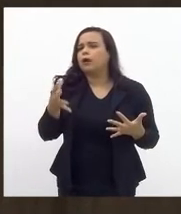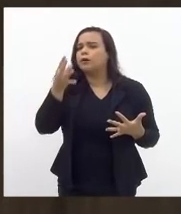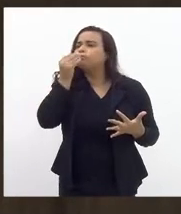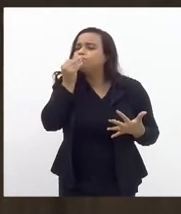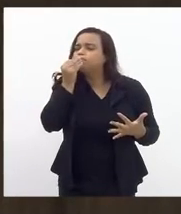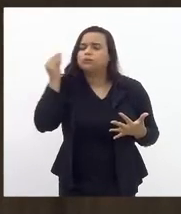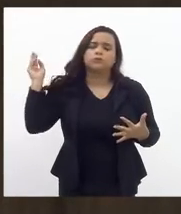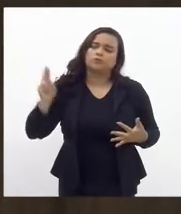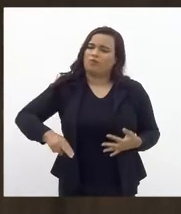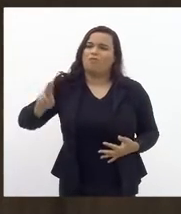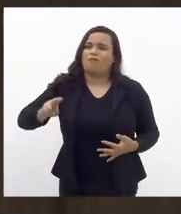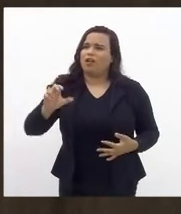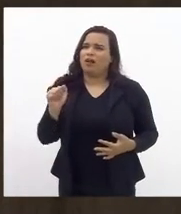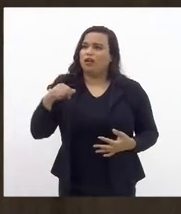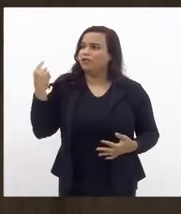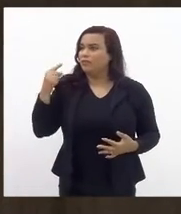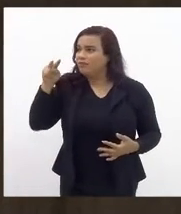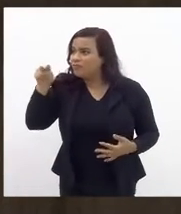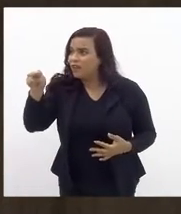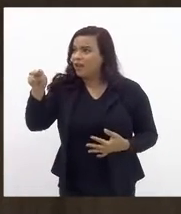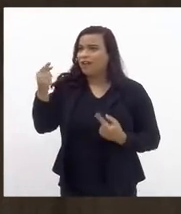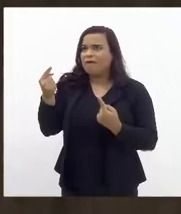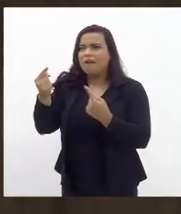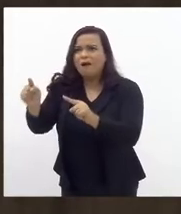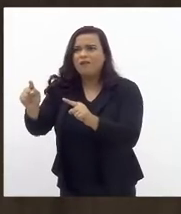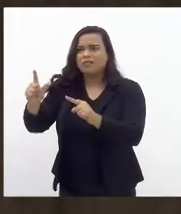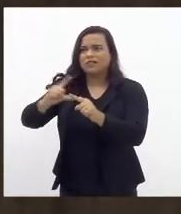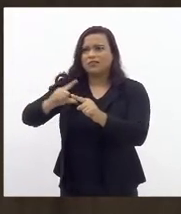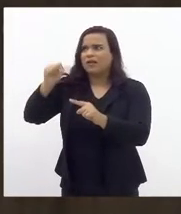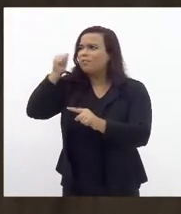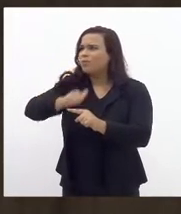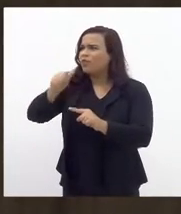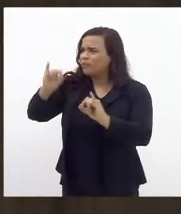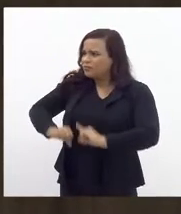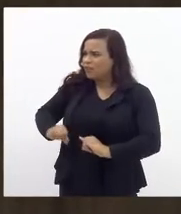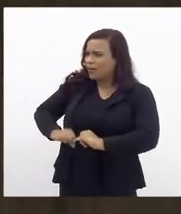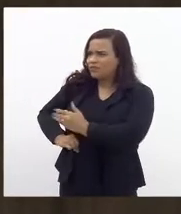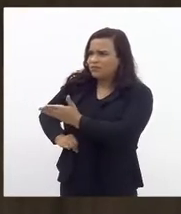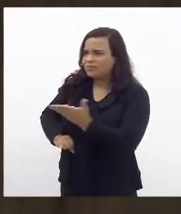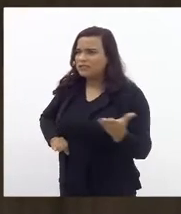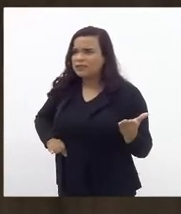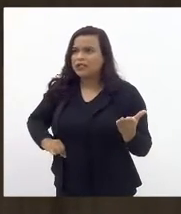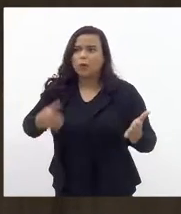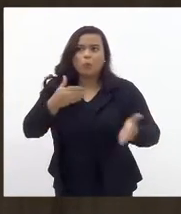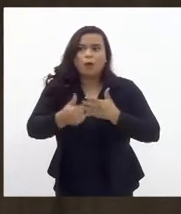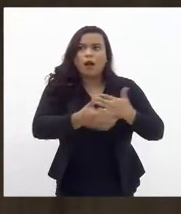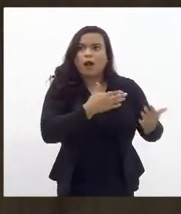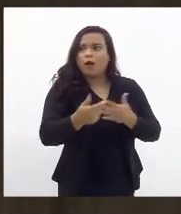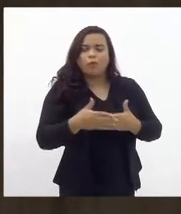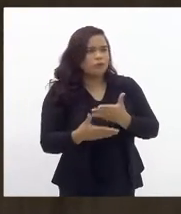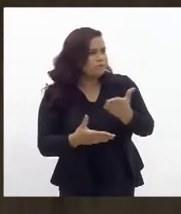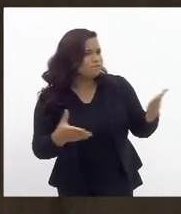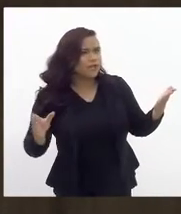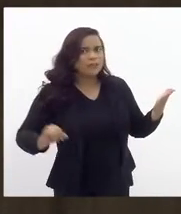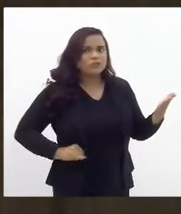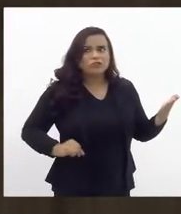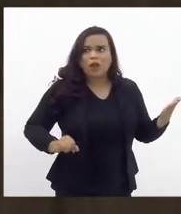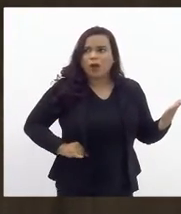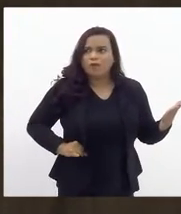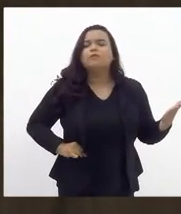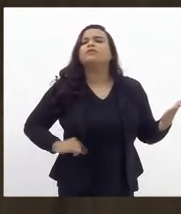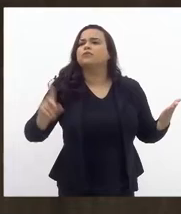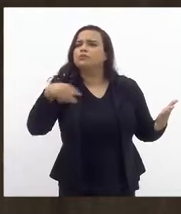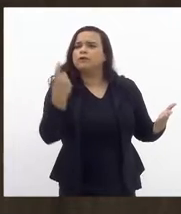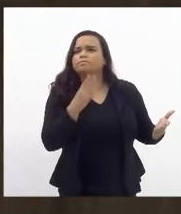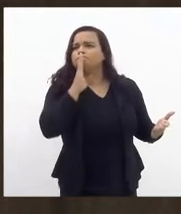calaremos diante da agressão de qualquer mulher, qualquer uma, qualquer